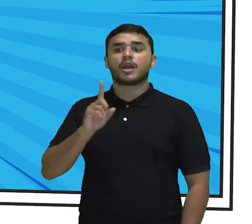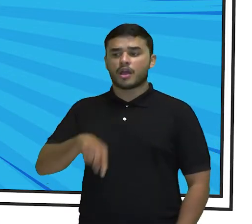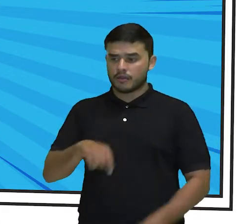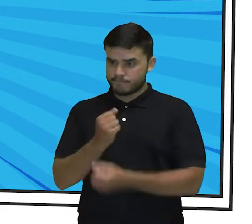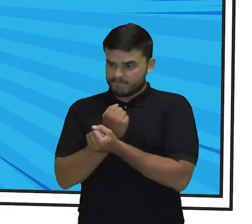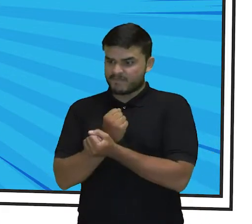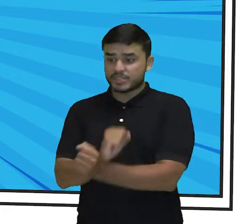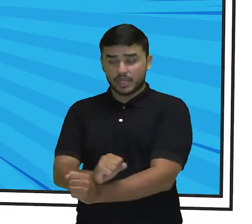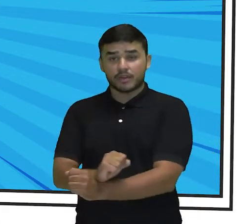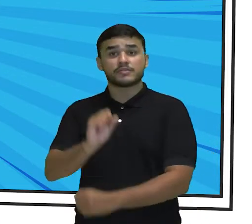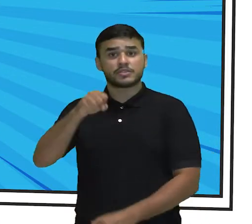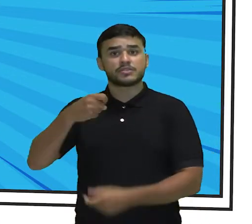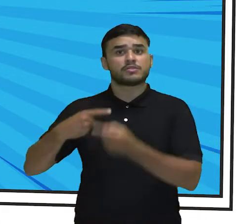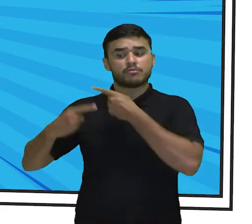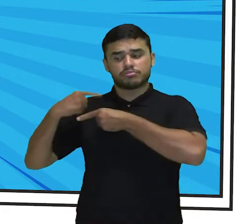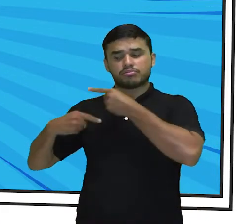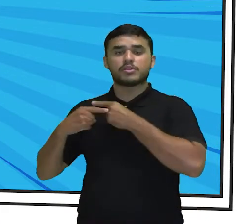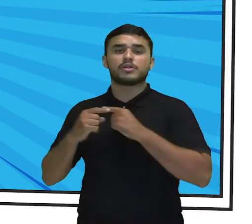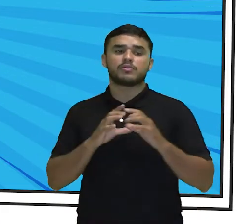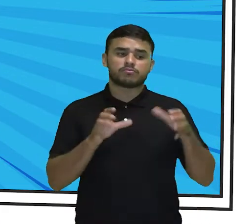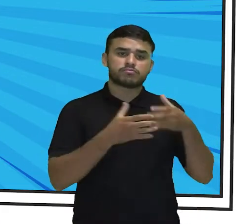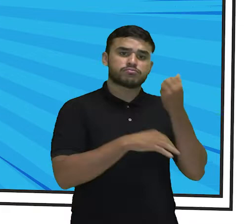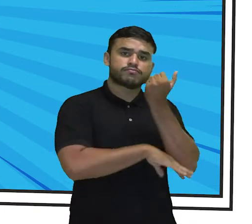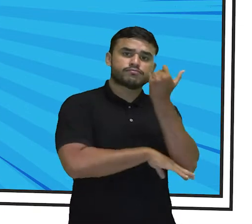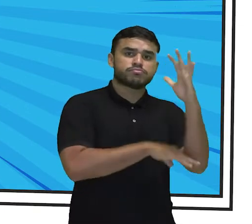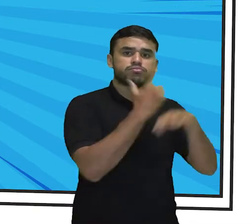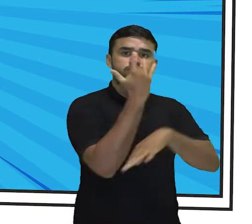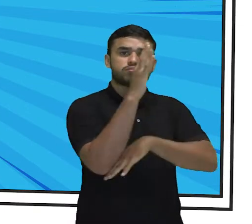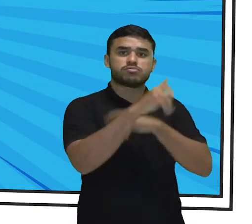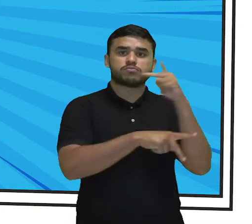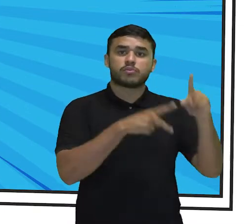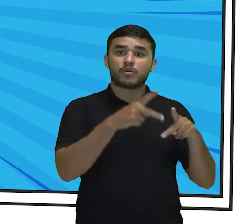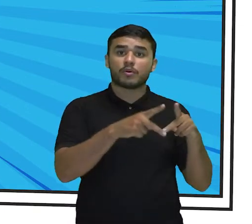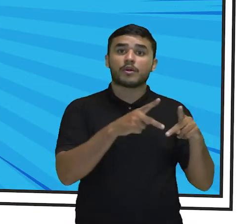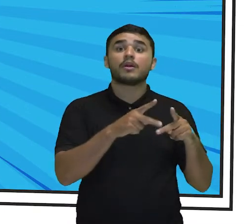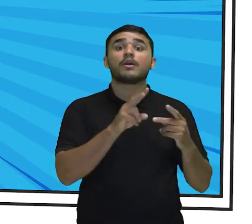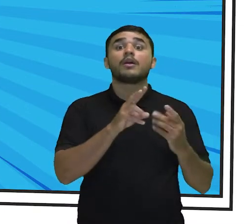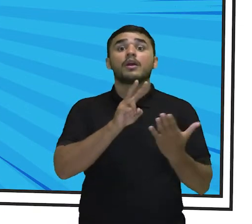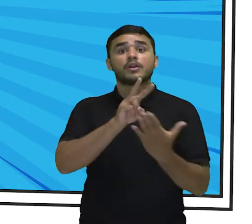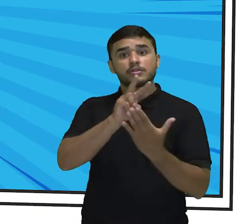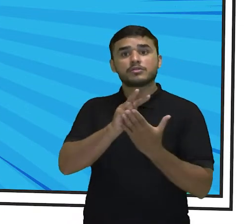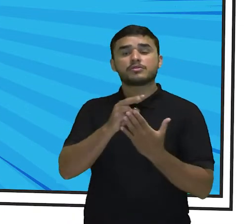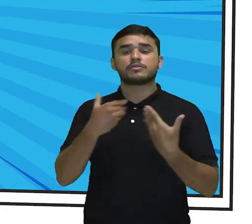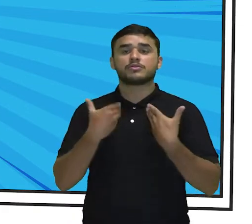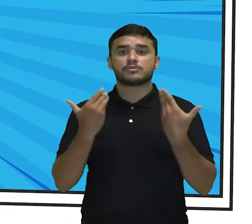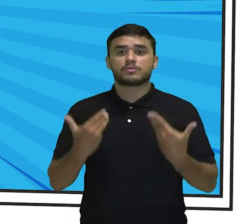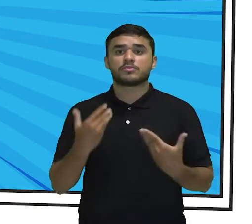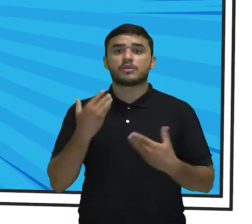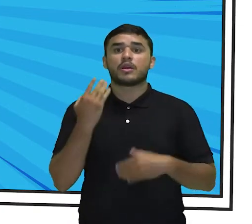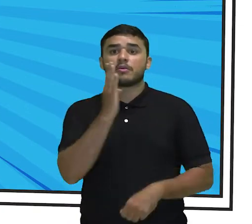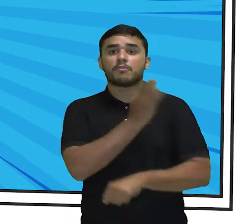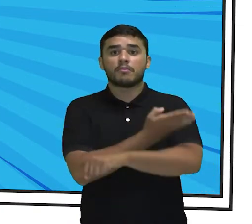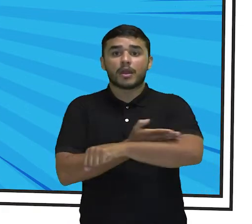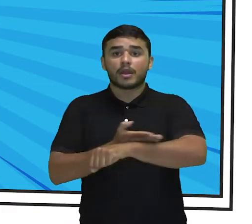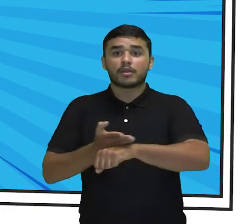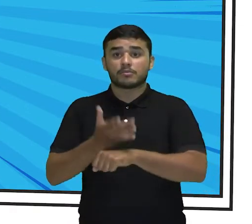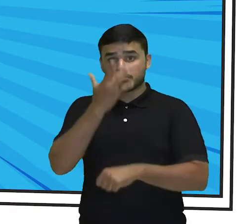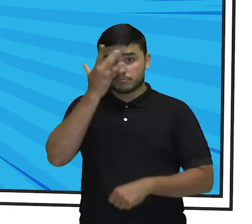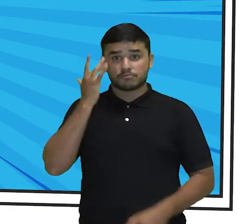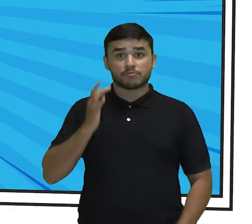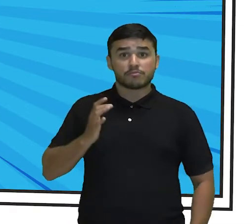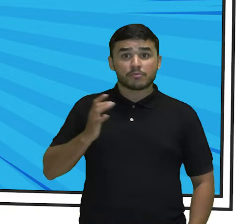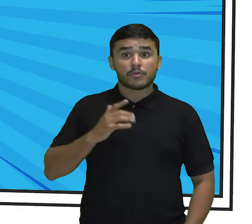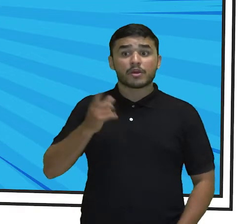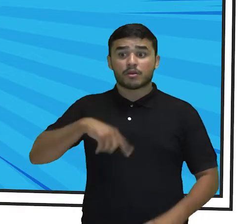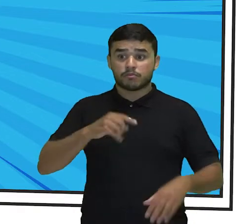temos um pé na selva e temos um pé na casa grande. Somos uma verdadeira miscigenação. Entenderam,